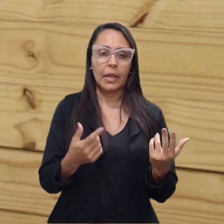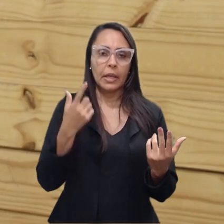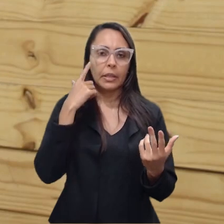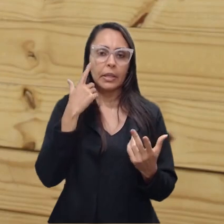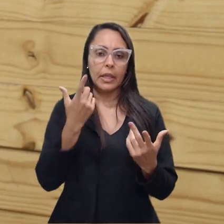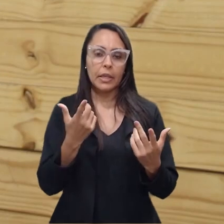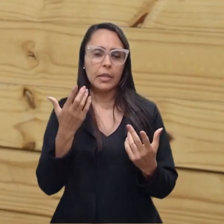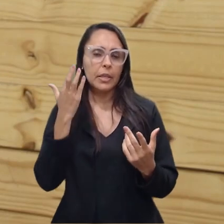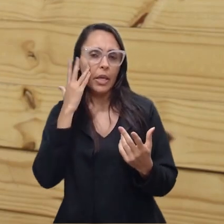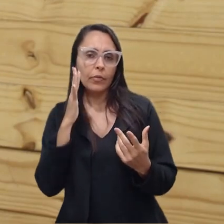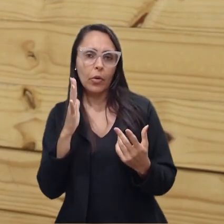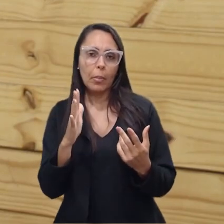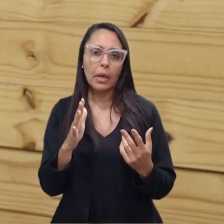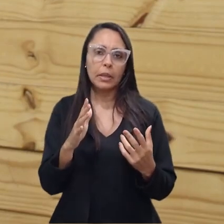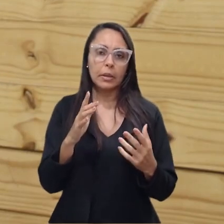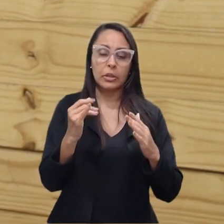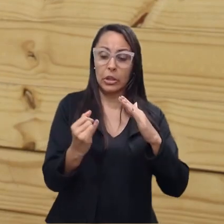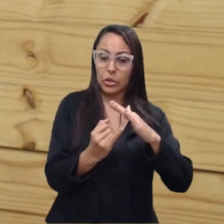ali naquela